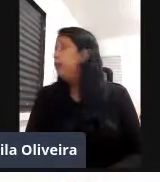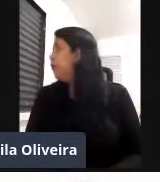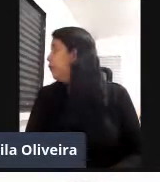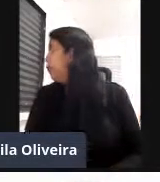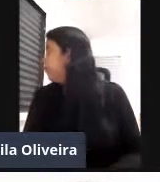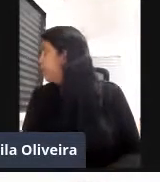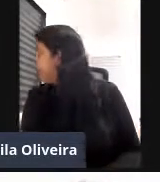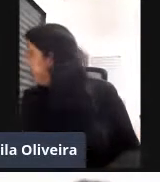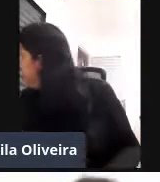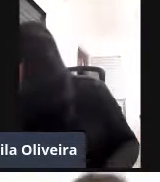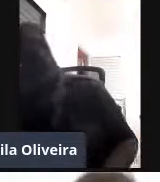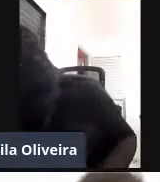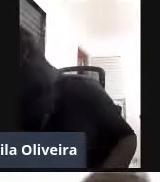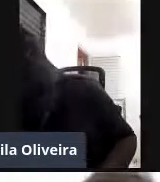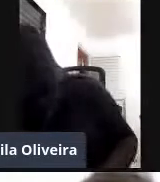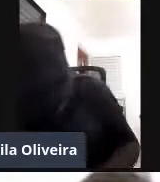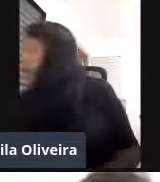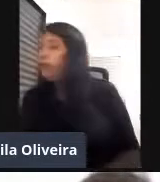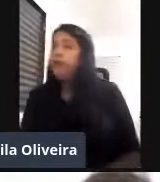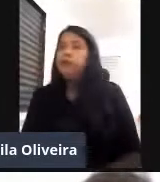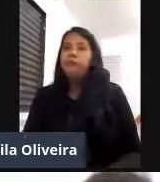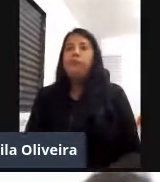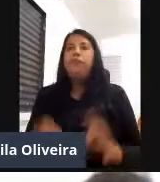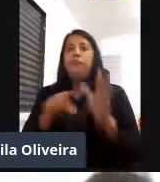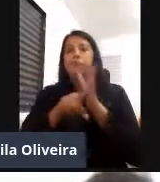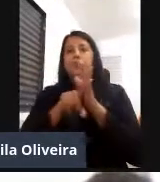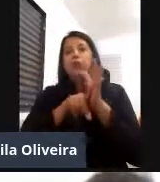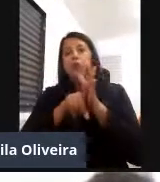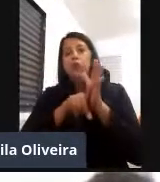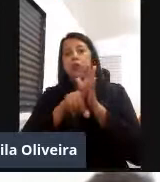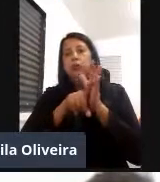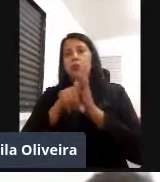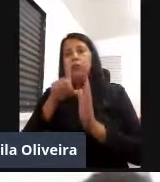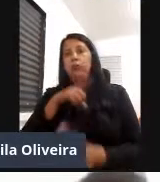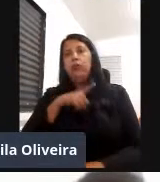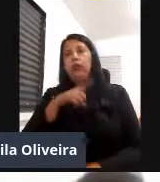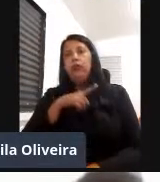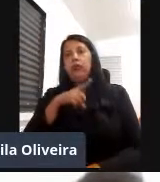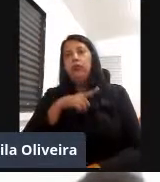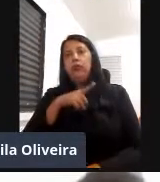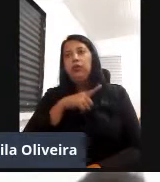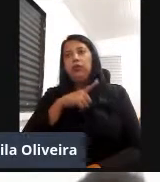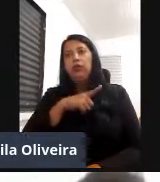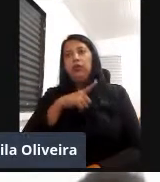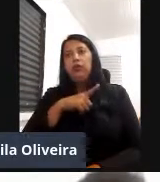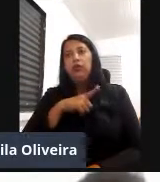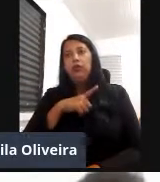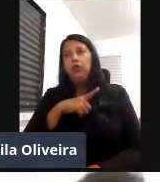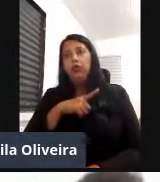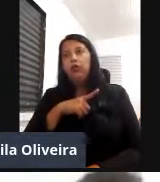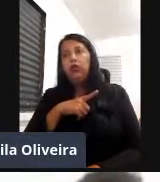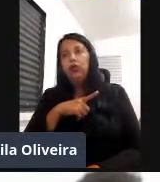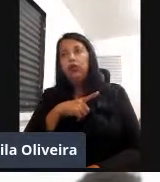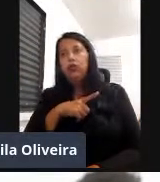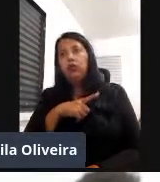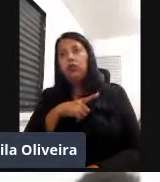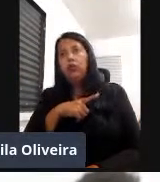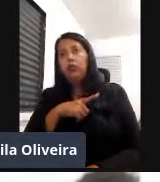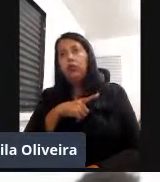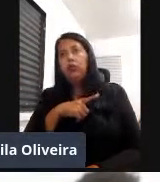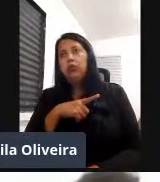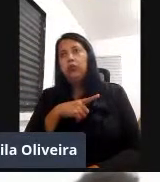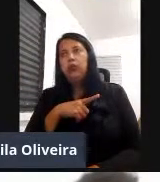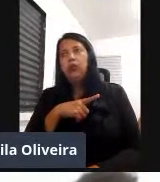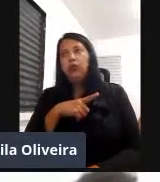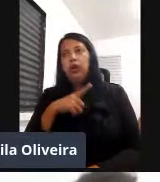nossa busca, ele está pegando tanto só a palavra, né, dados, quanto